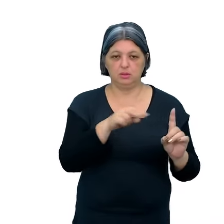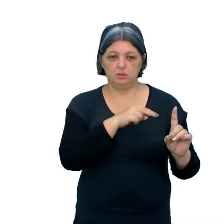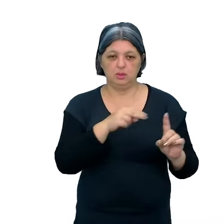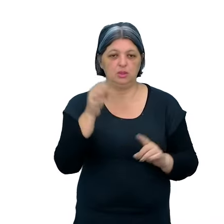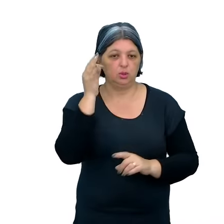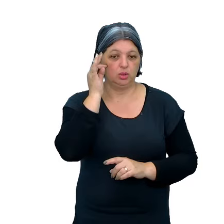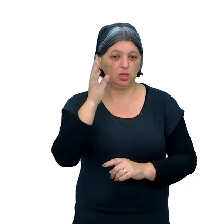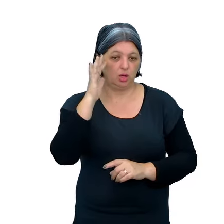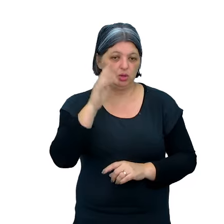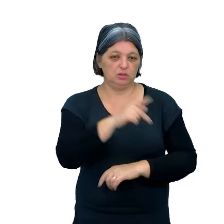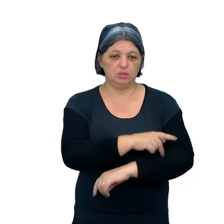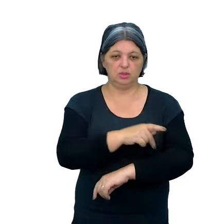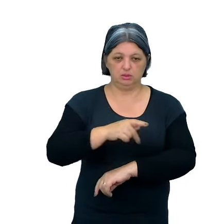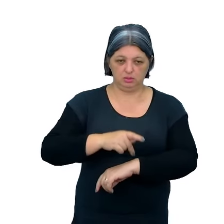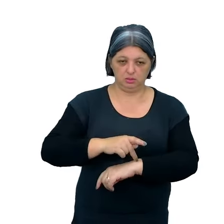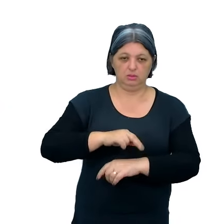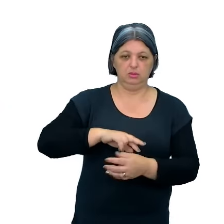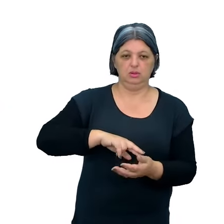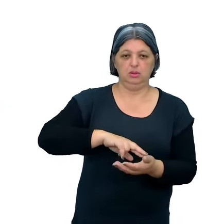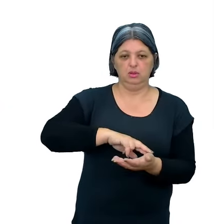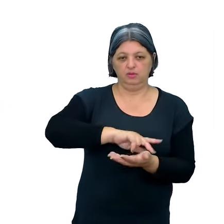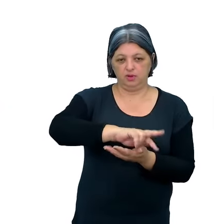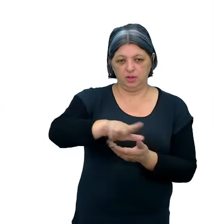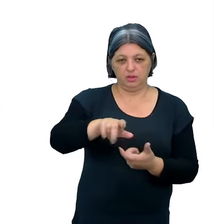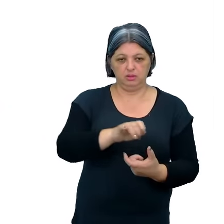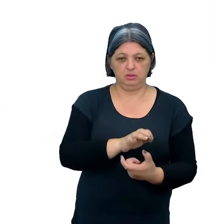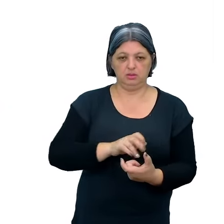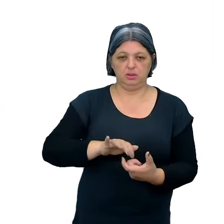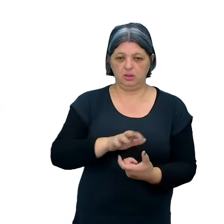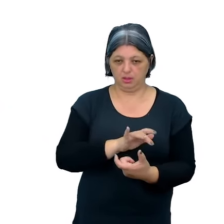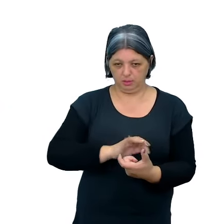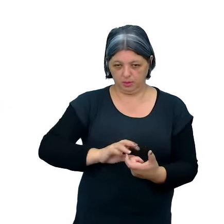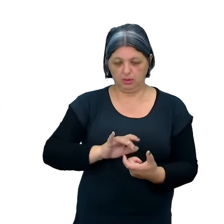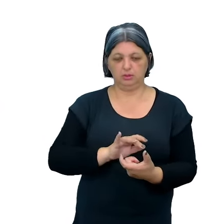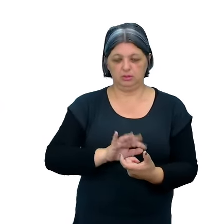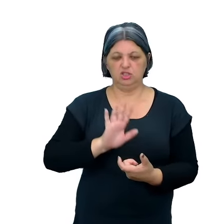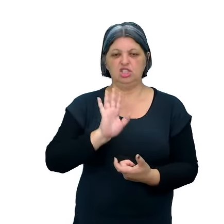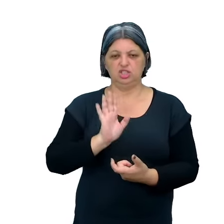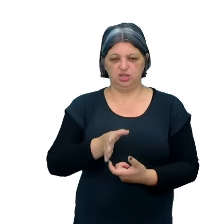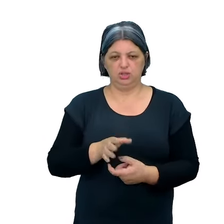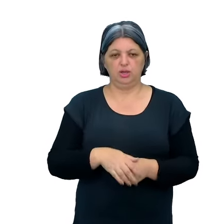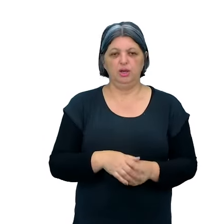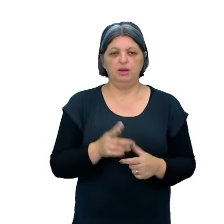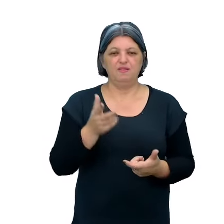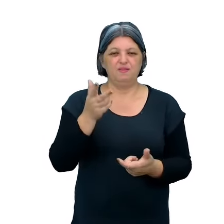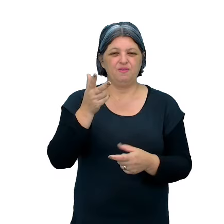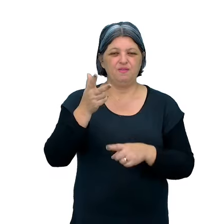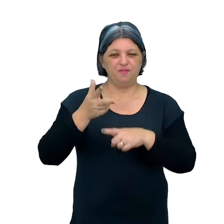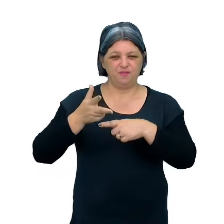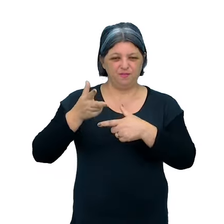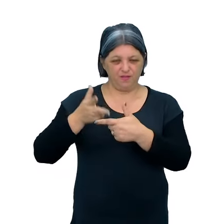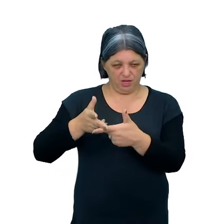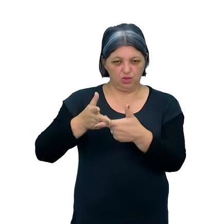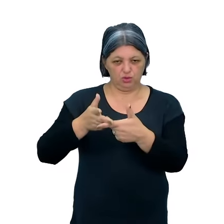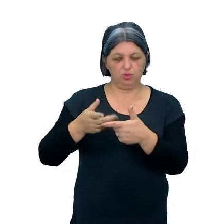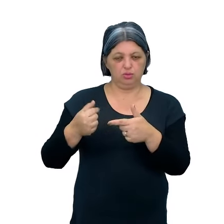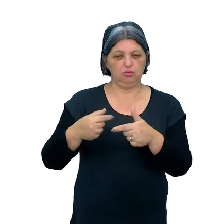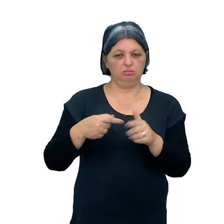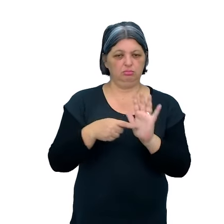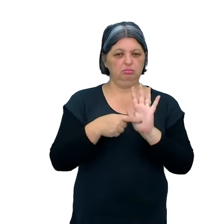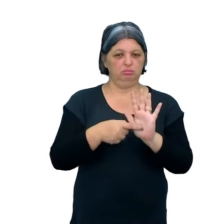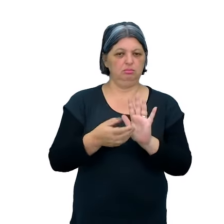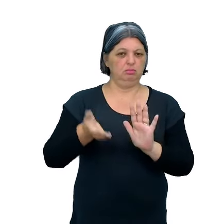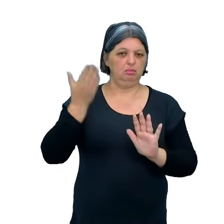pedagogia, dos multiletramentos. Esse tema já foi abordado em vídeos de formação de etapa anteriores,